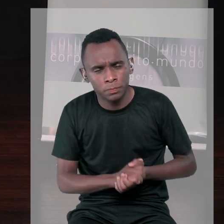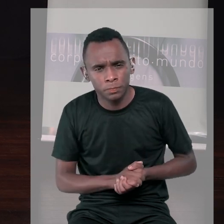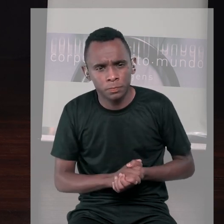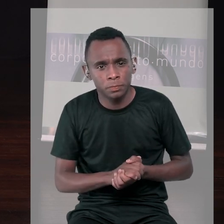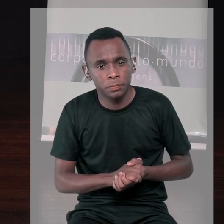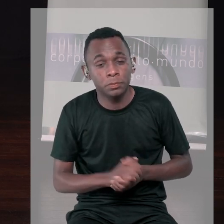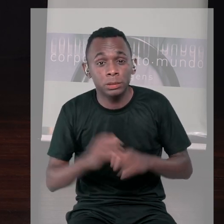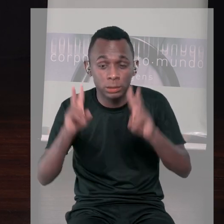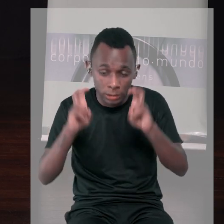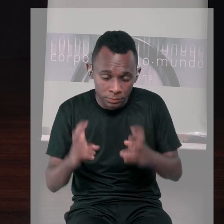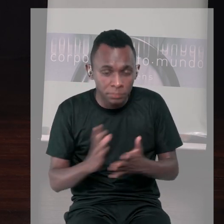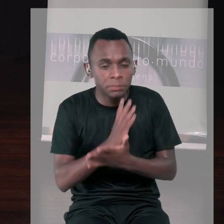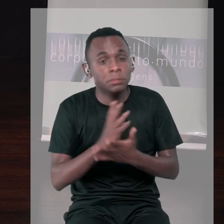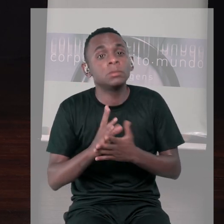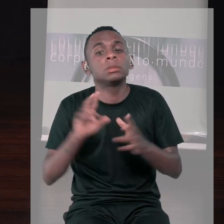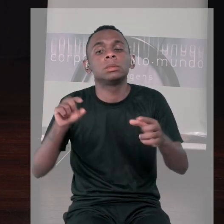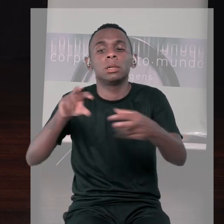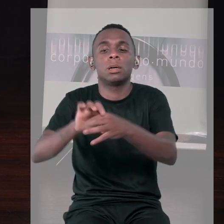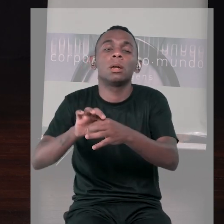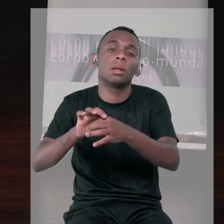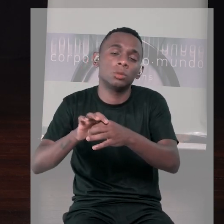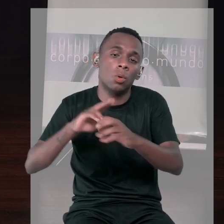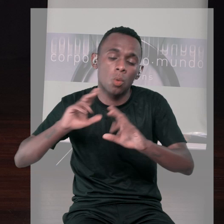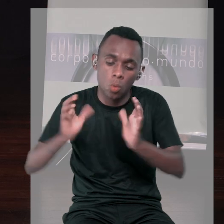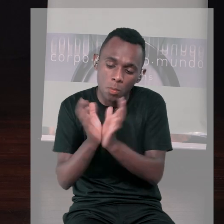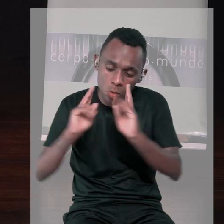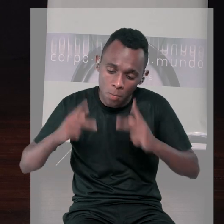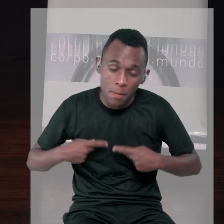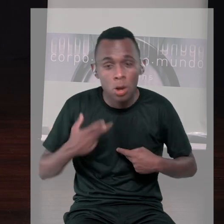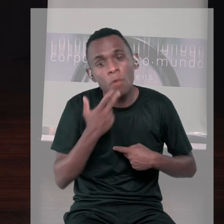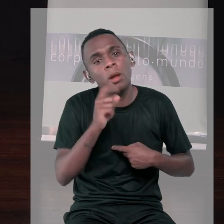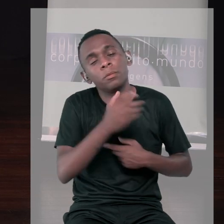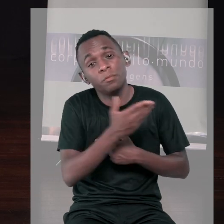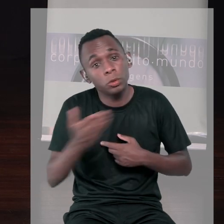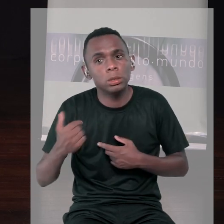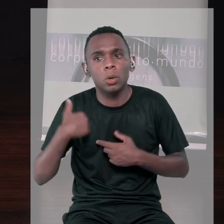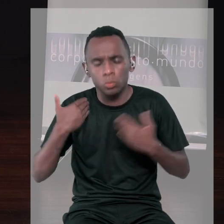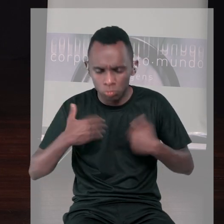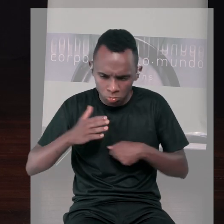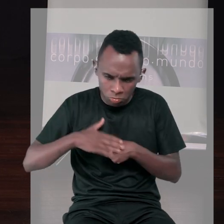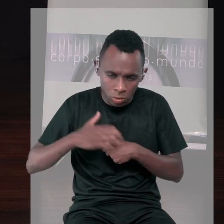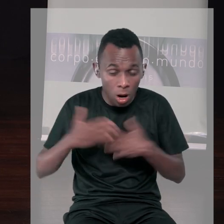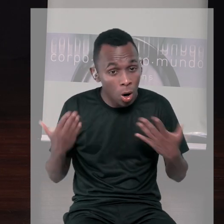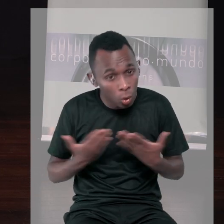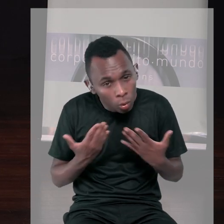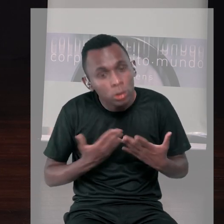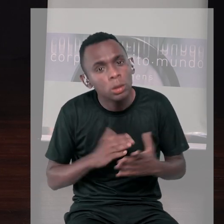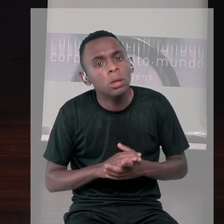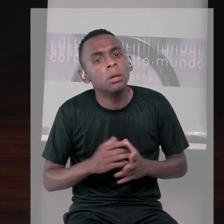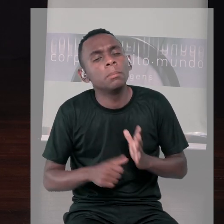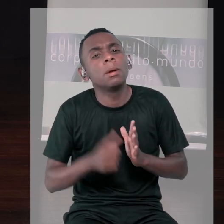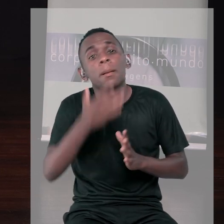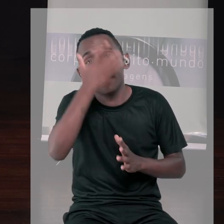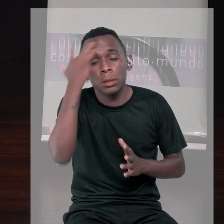humano. Tá? Quando eu digo para vocês que agora sou eu no sentido, né, primeira pessoa mesmo, eu acho,